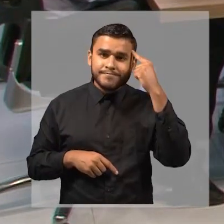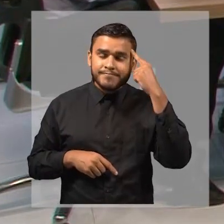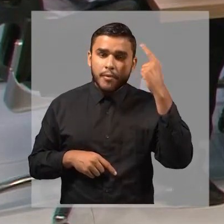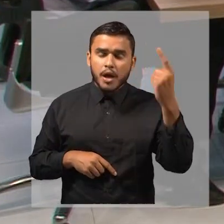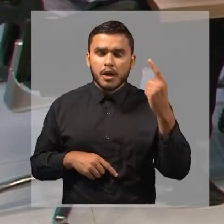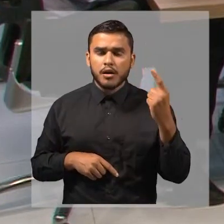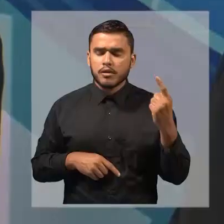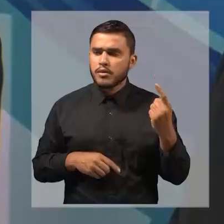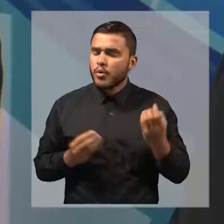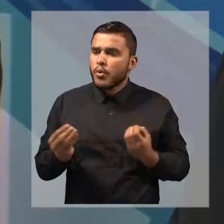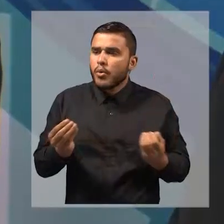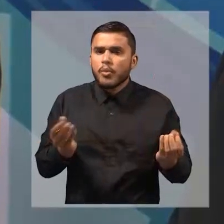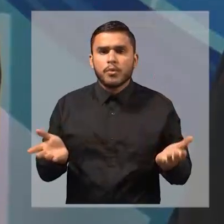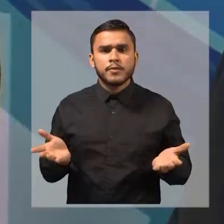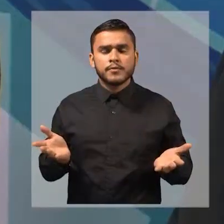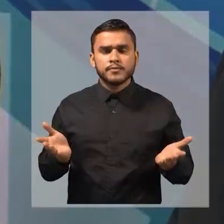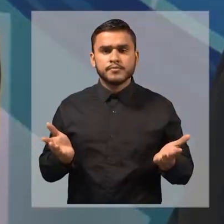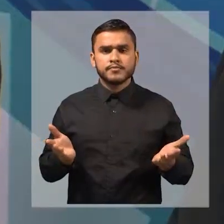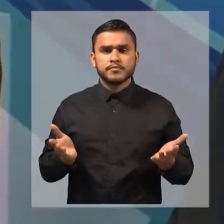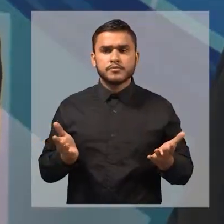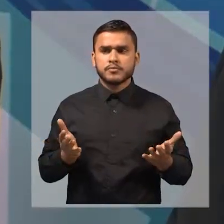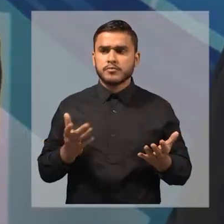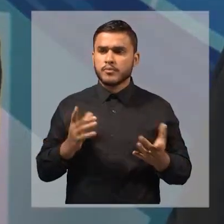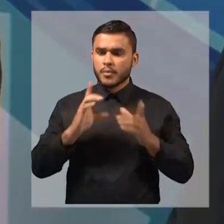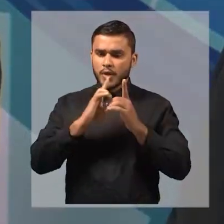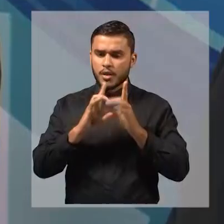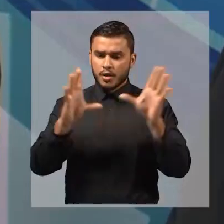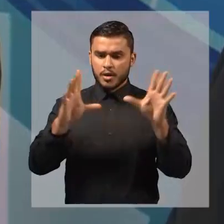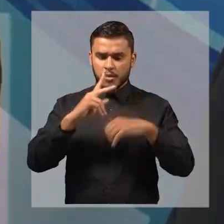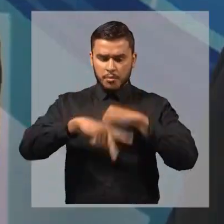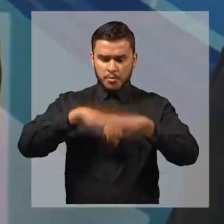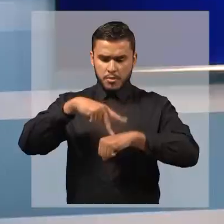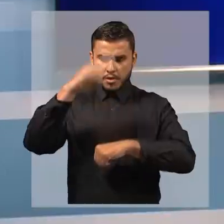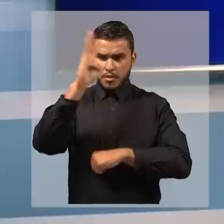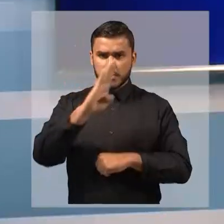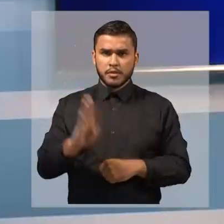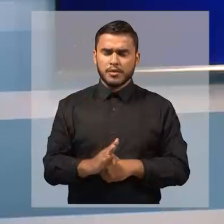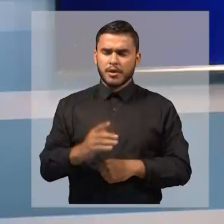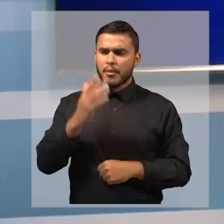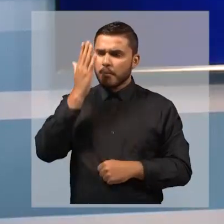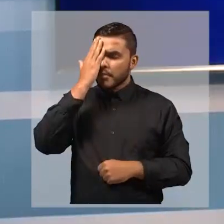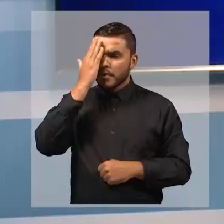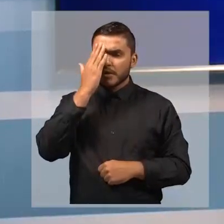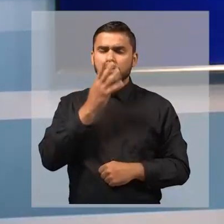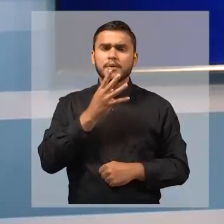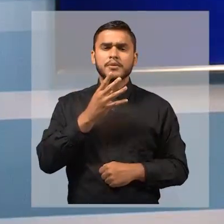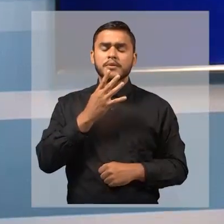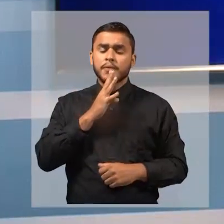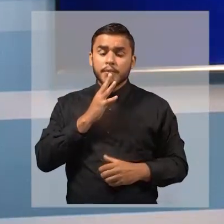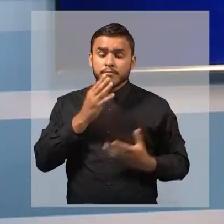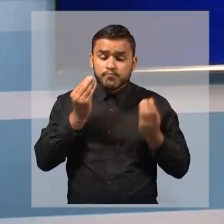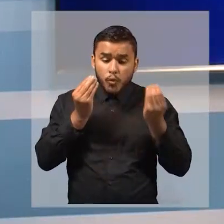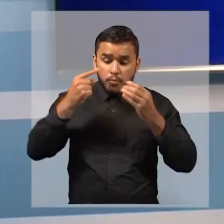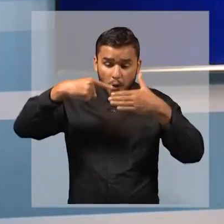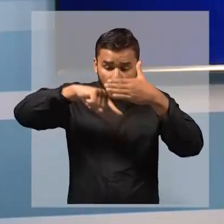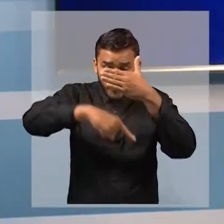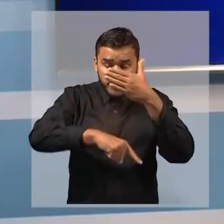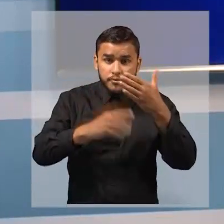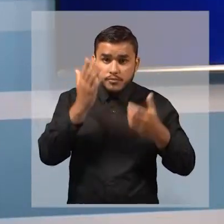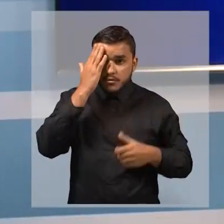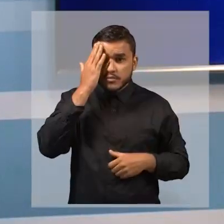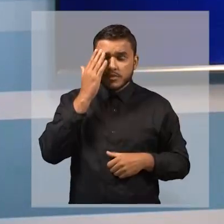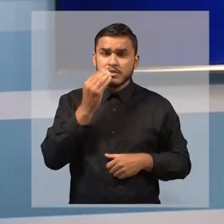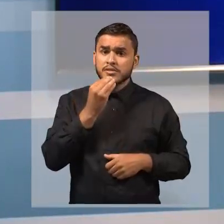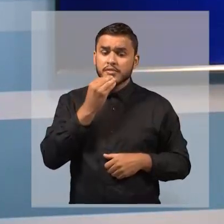dizer, quando eu falo da falta de compreensão, né, da democracia e da República Brasileira, ela está em todos os setores,